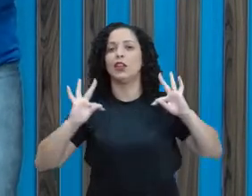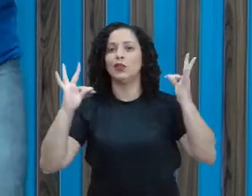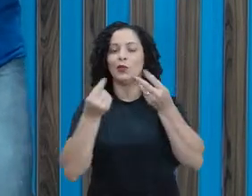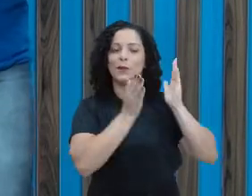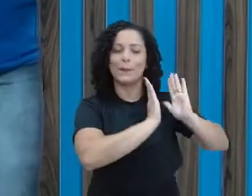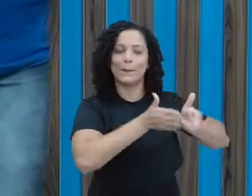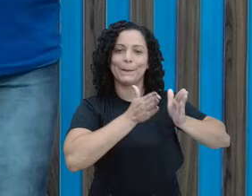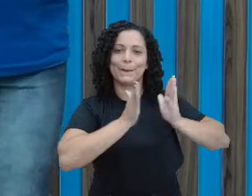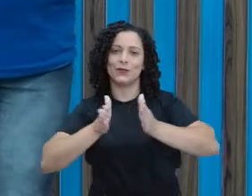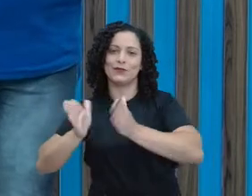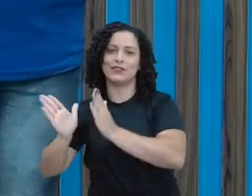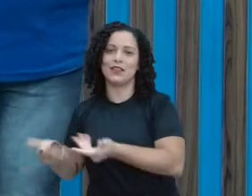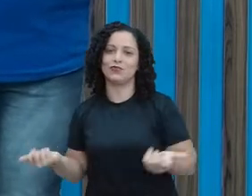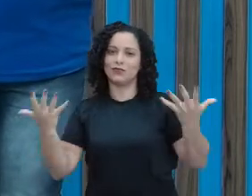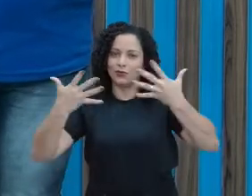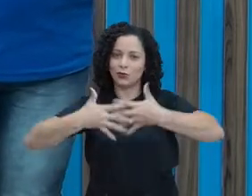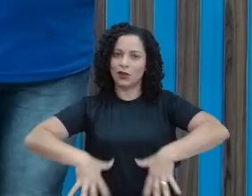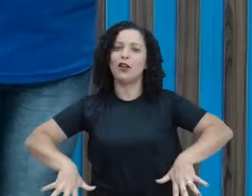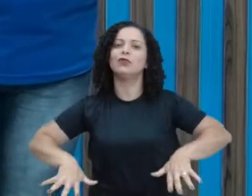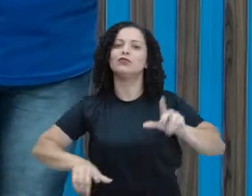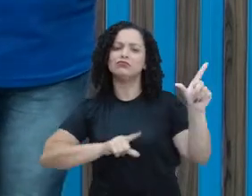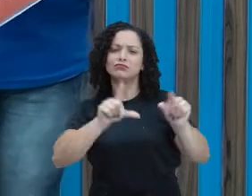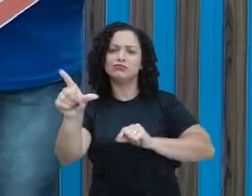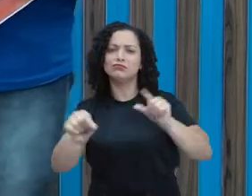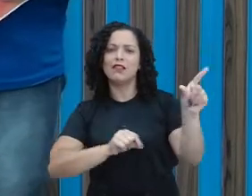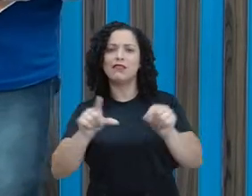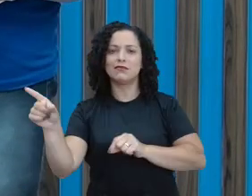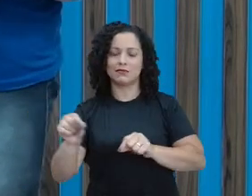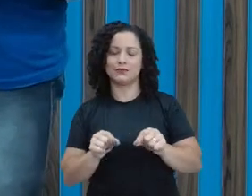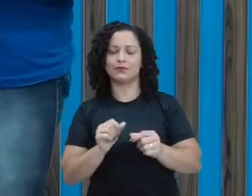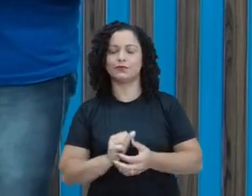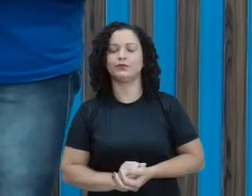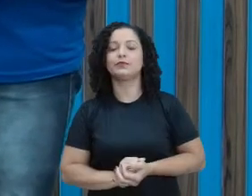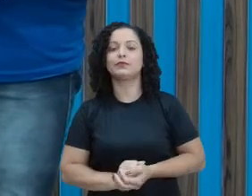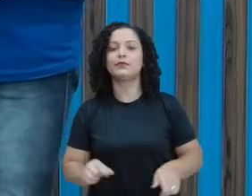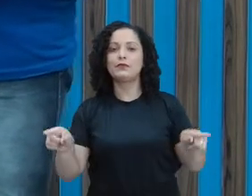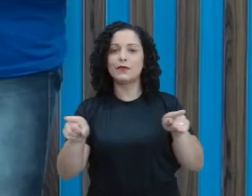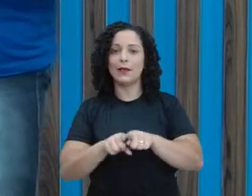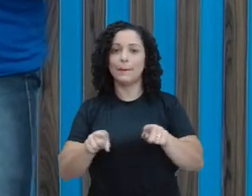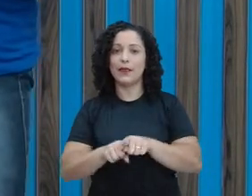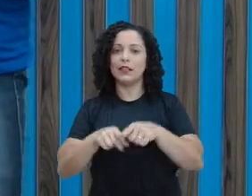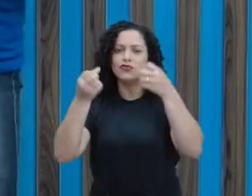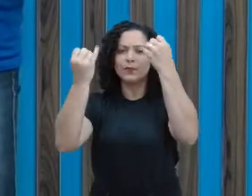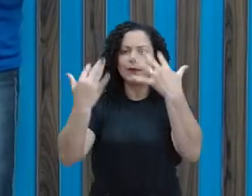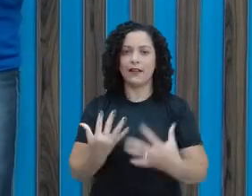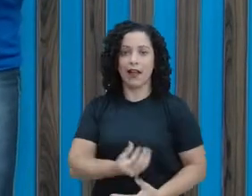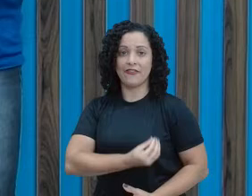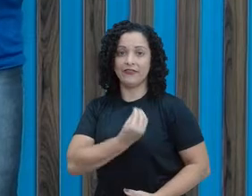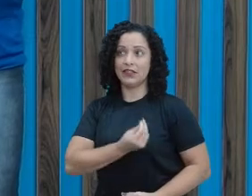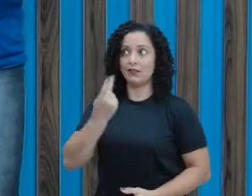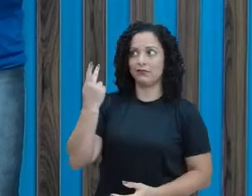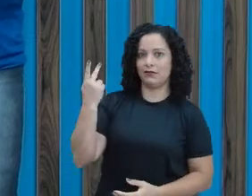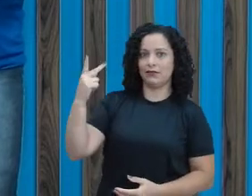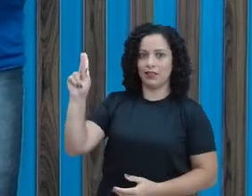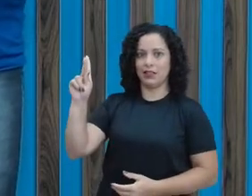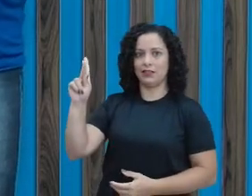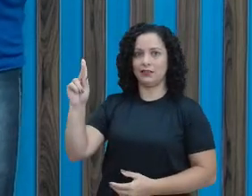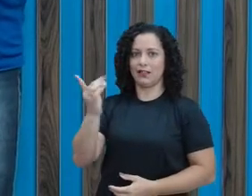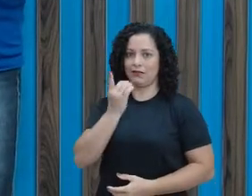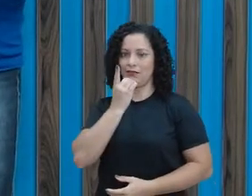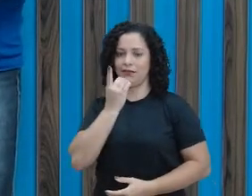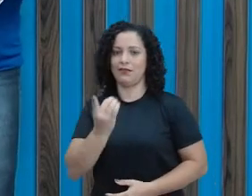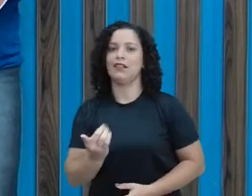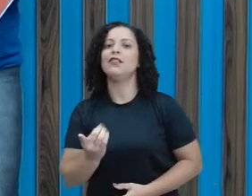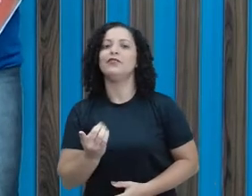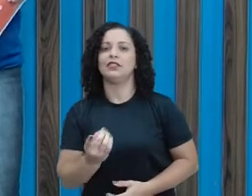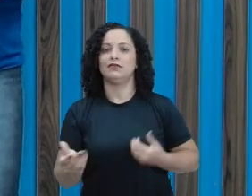seleção natural. E aí, para a gente falar ainda sobre Darwin, né, além de todos esses estudos,